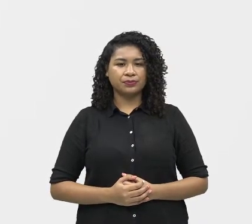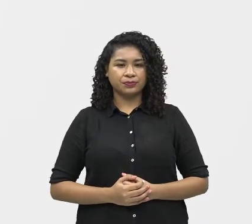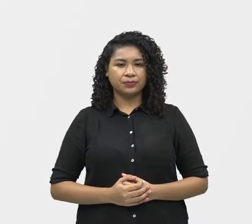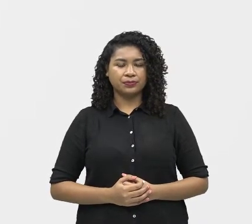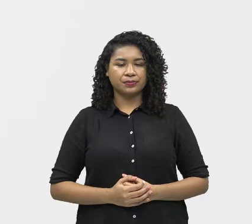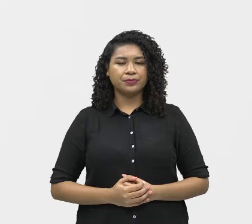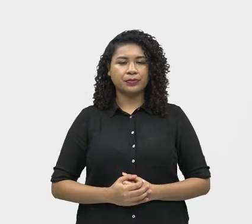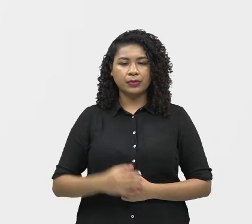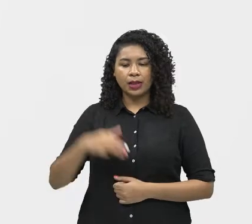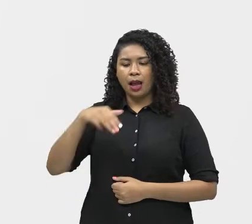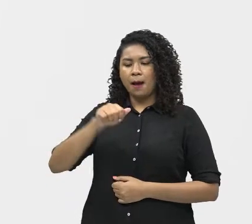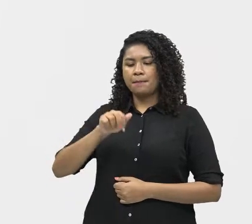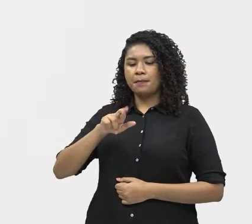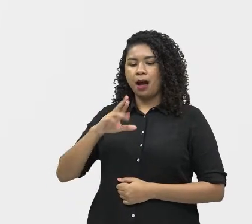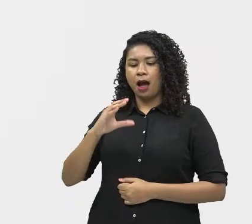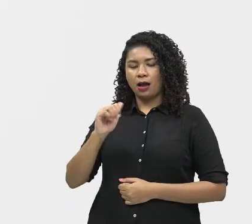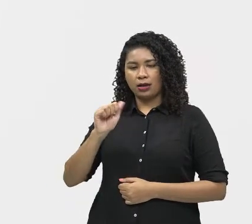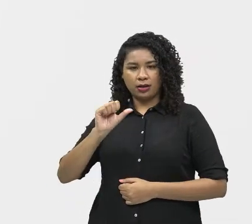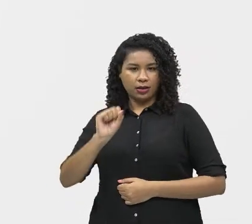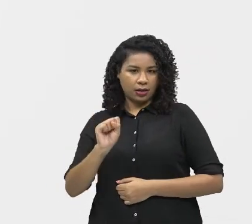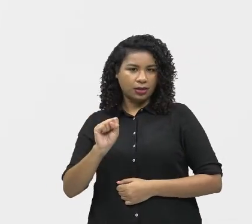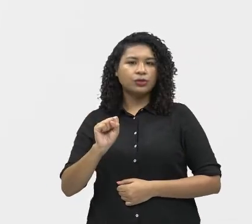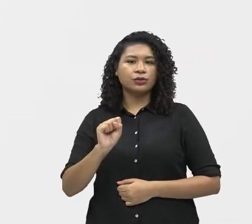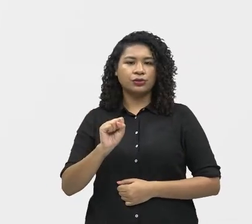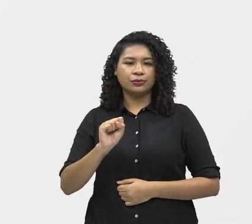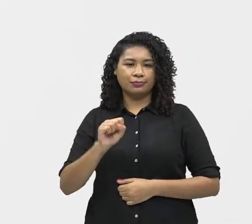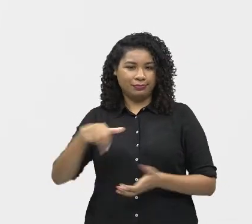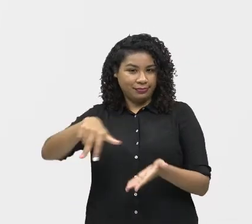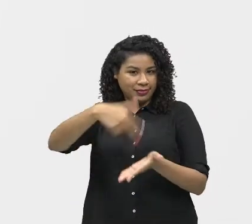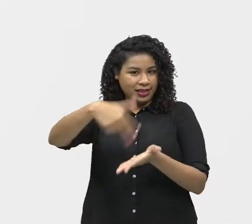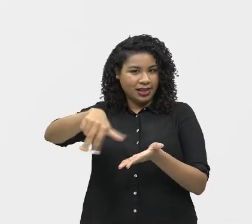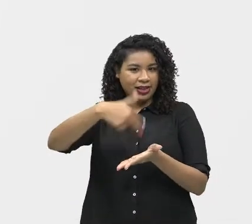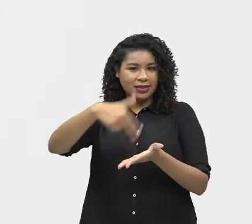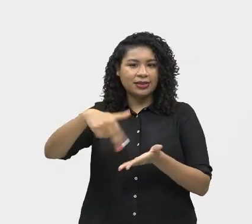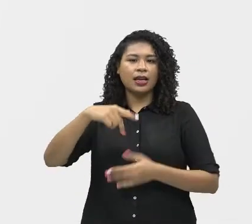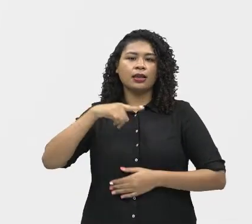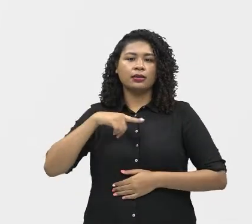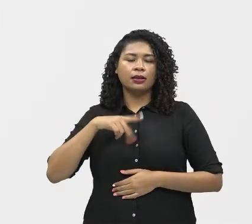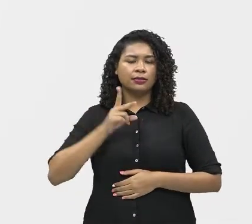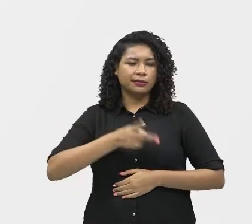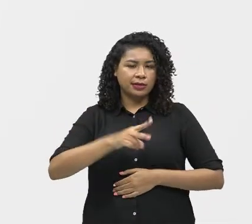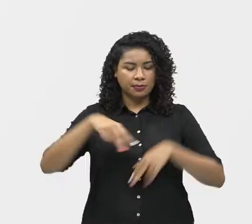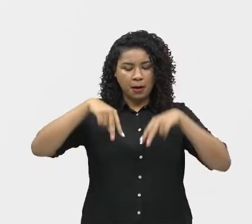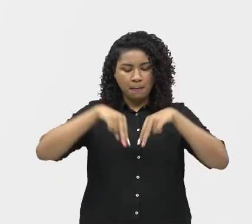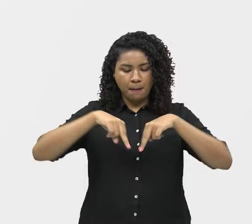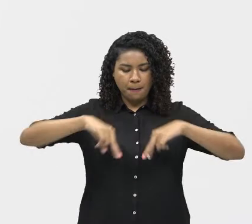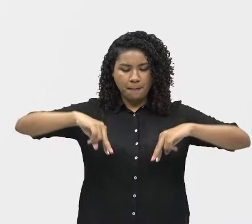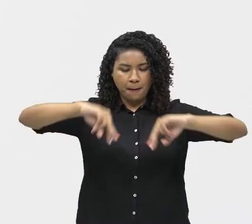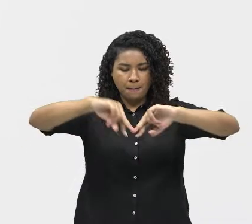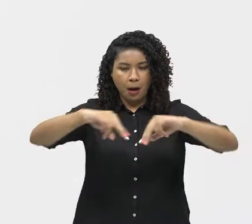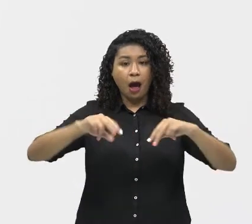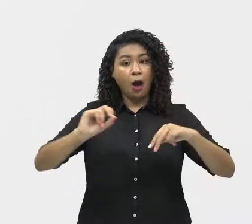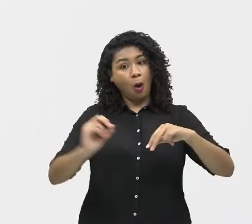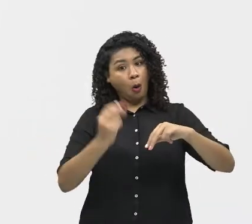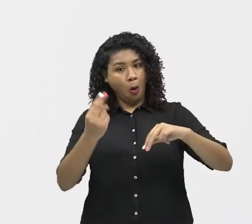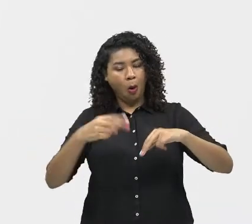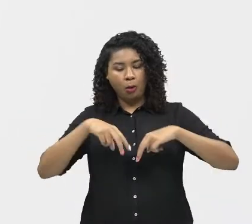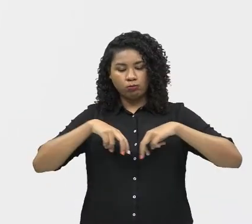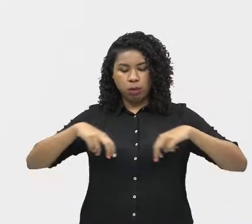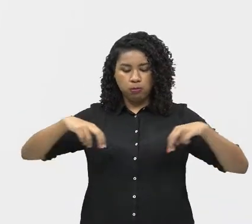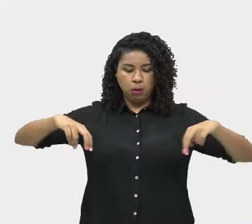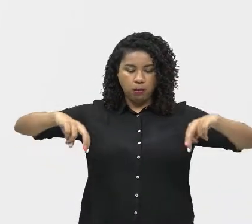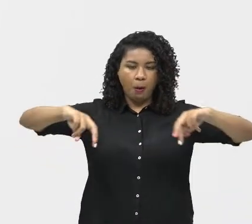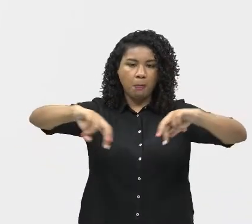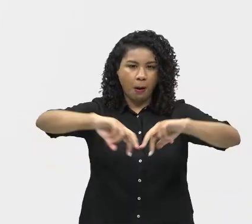As coreografias das marcas paranaenses constam de rodas abertas ou fechadas, uma